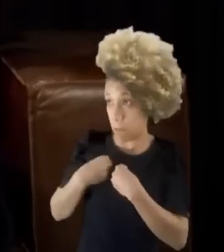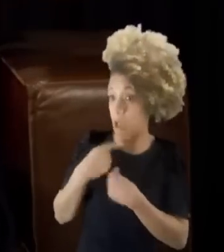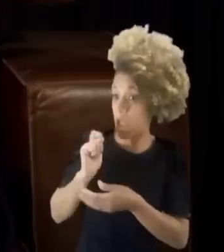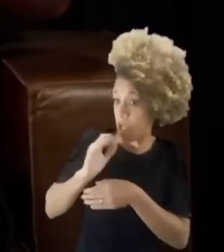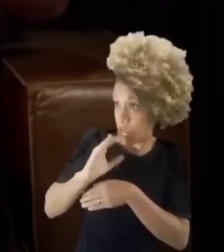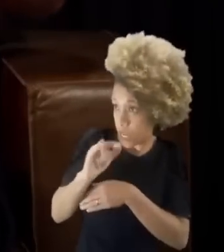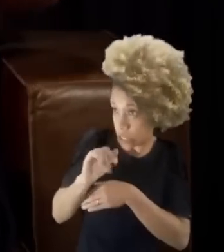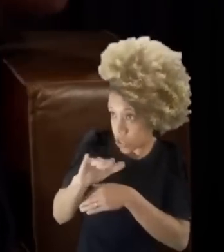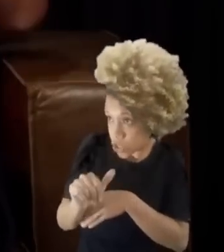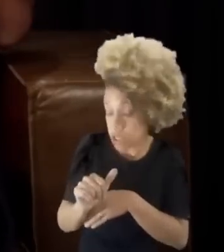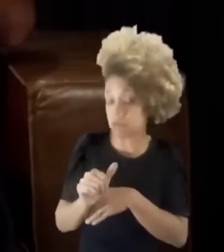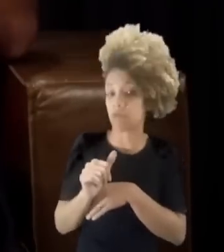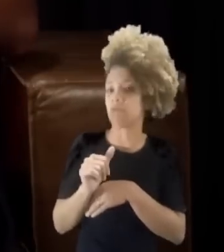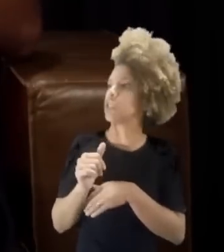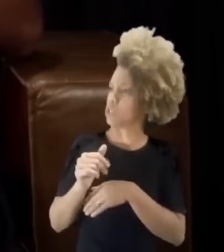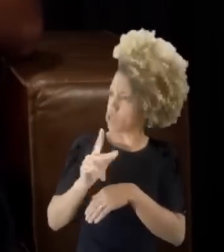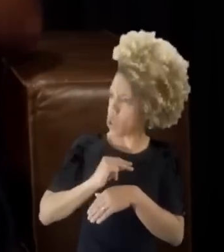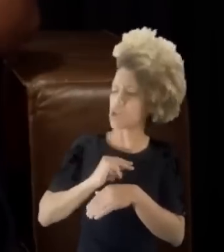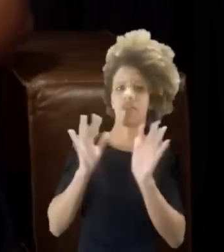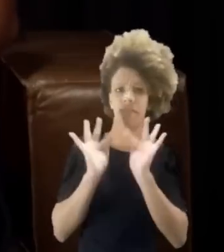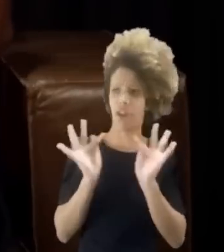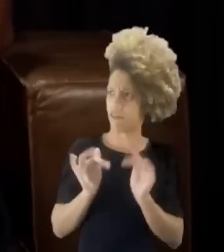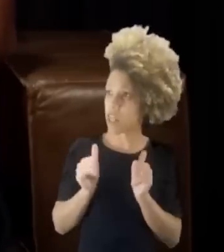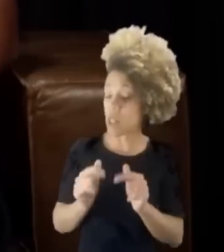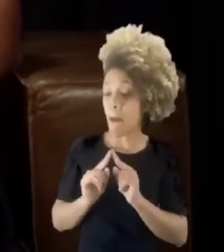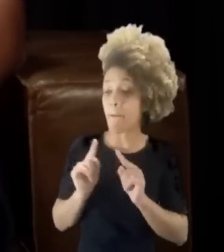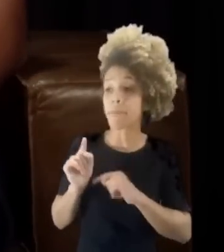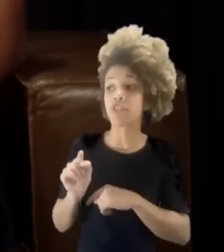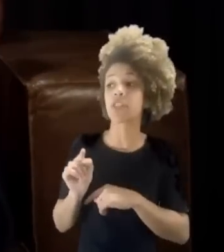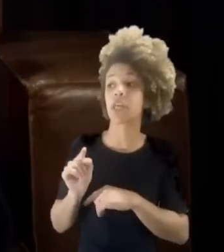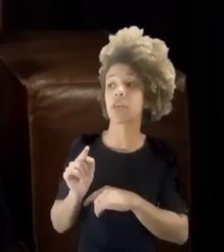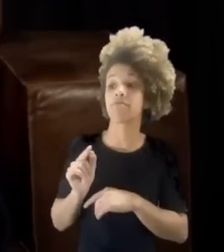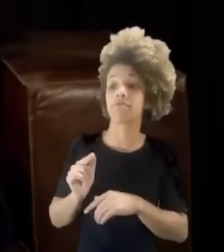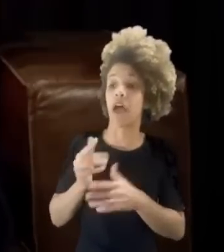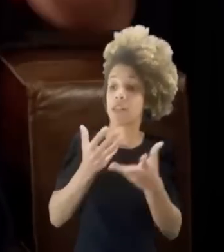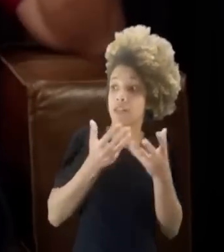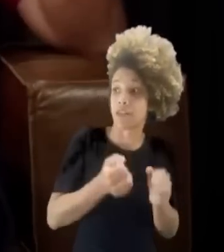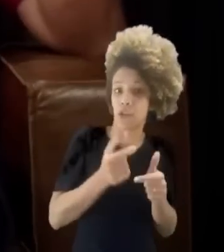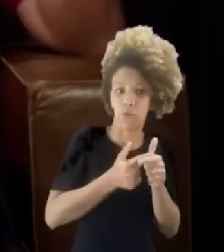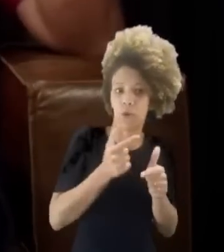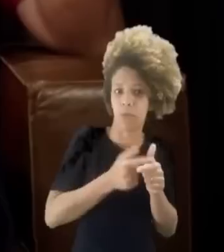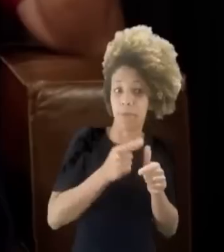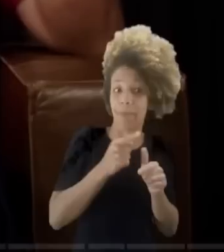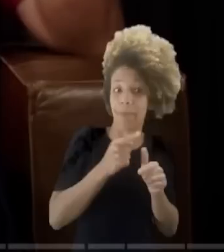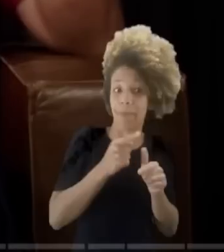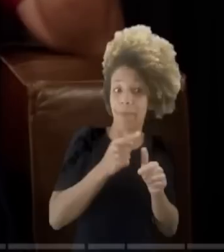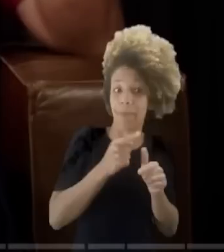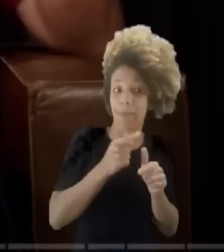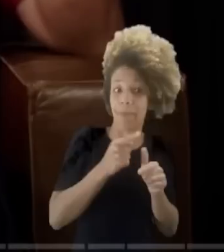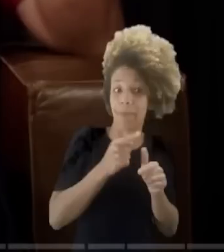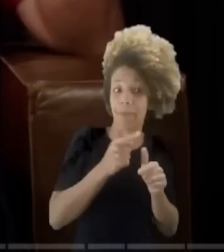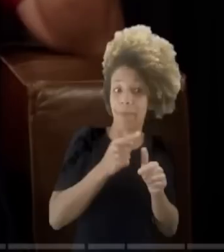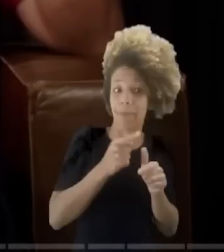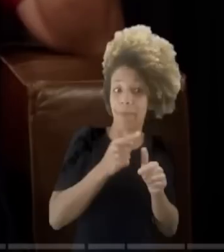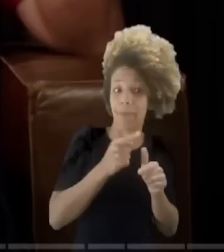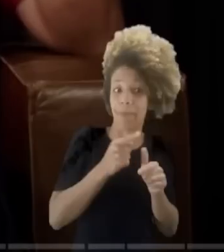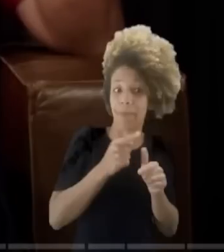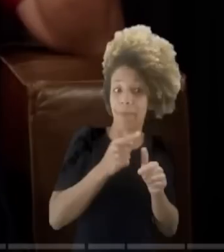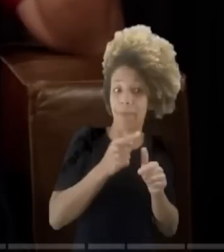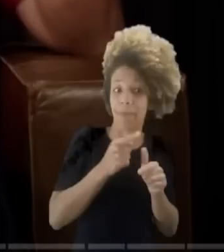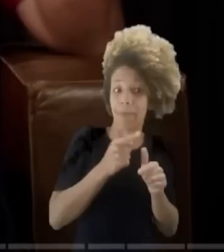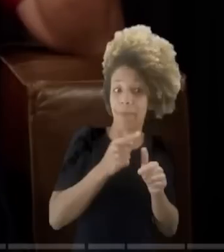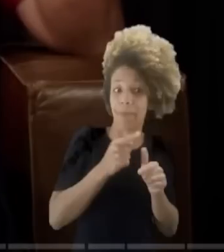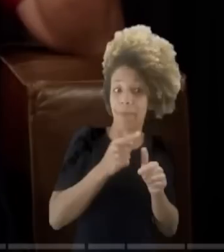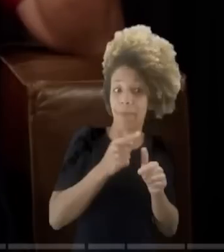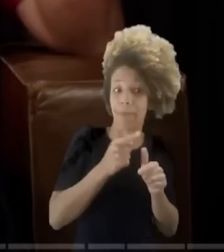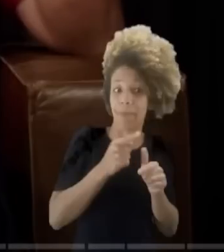da caixinha para os entregador aí nós vai ficar muito feliz só que você tá assumindo um problema que é da iFood E é isso que é que essas empresas